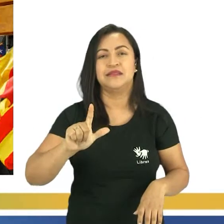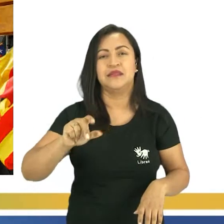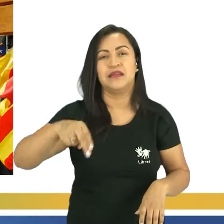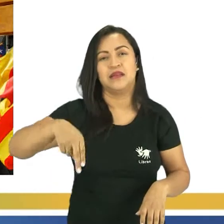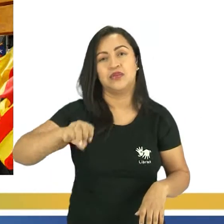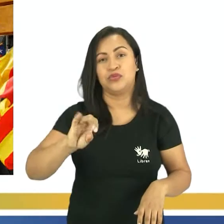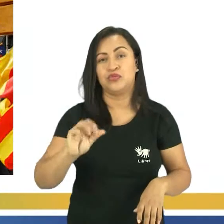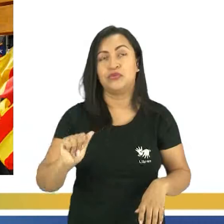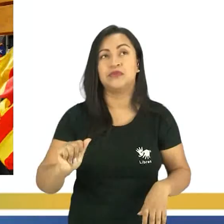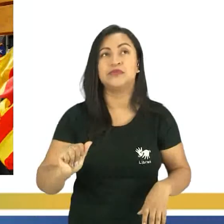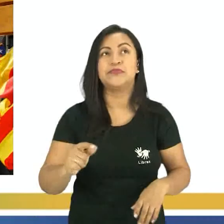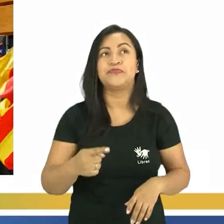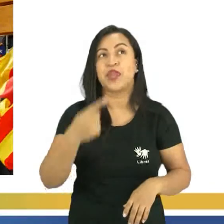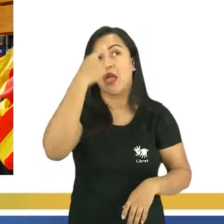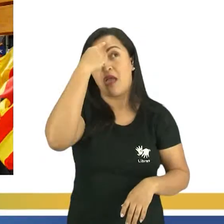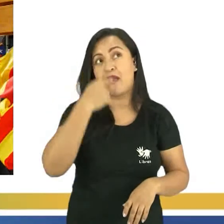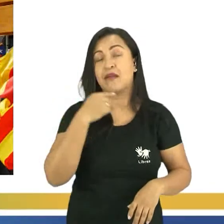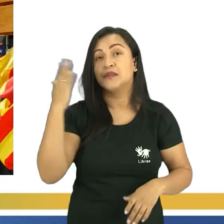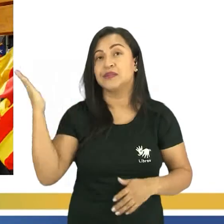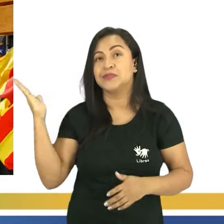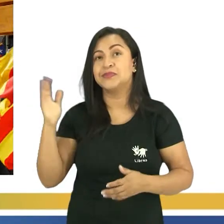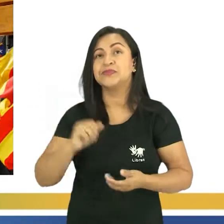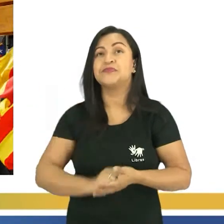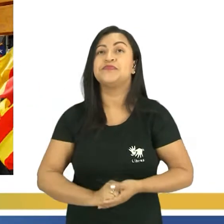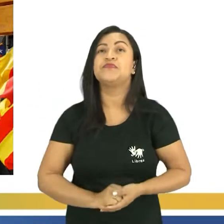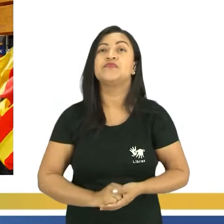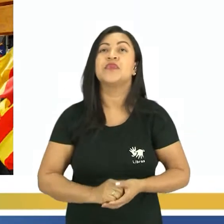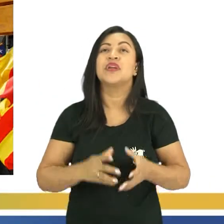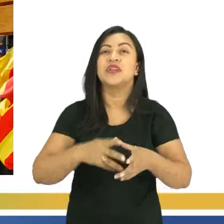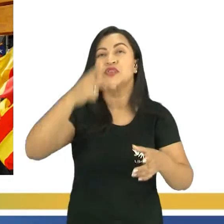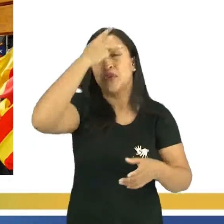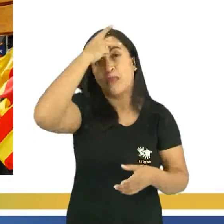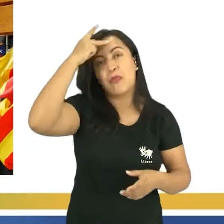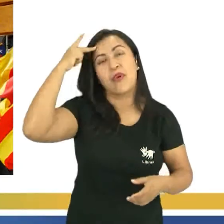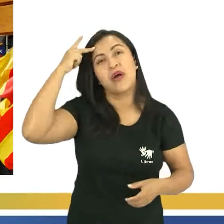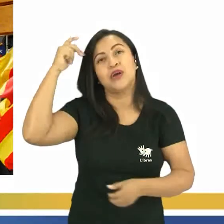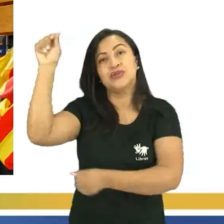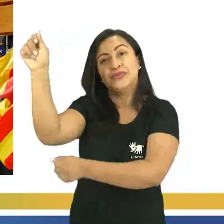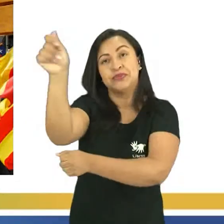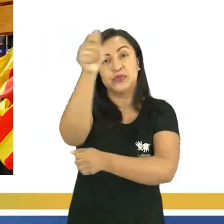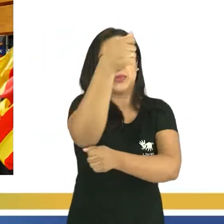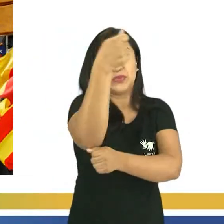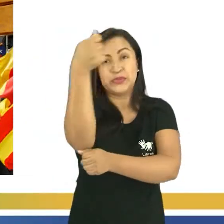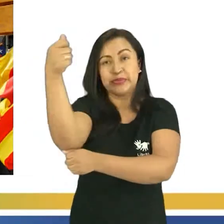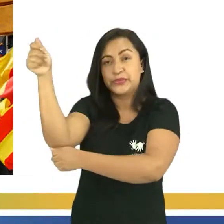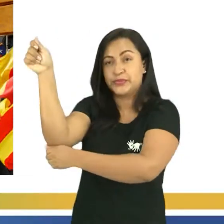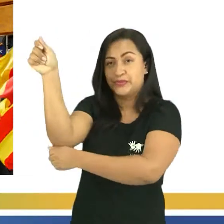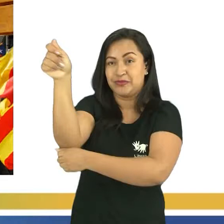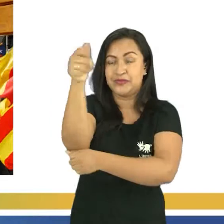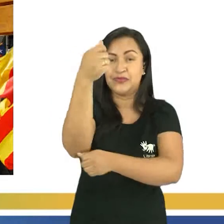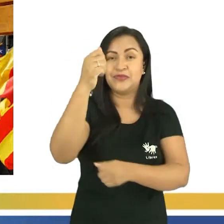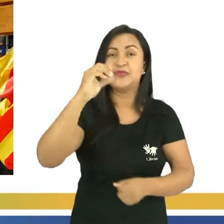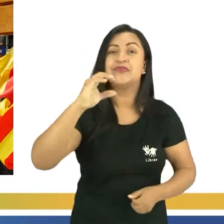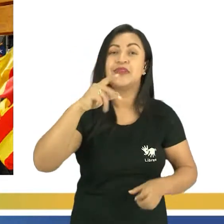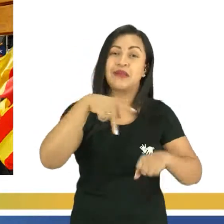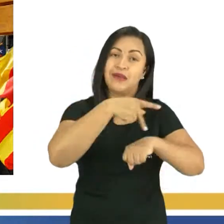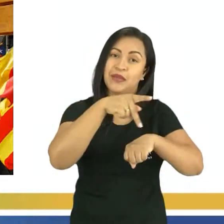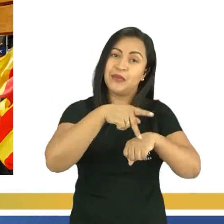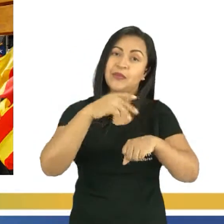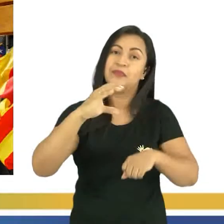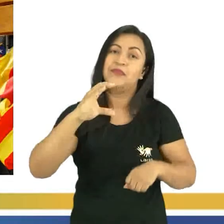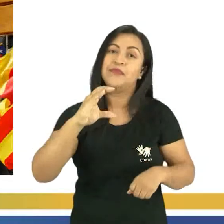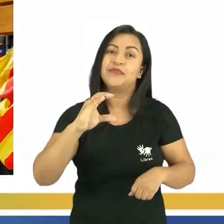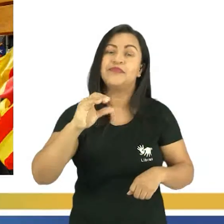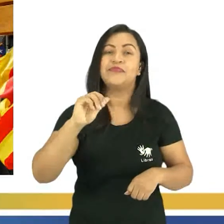A imagem que eu trago para vocês, grande parte da população segurando aí a bandeira da Catalunha, né? Então